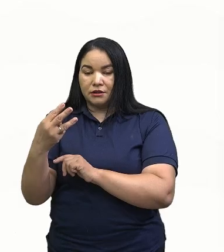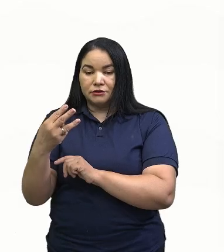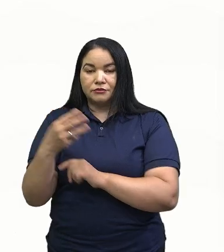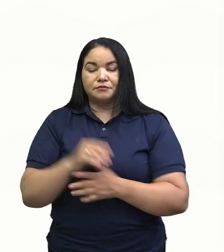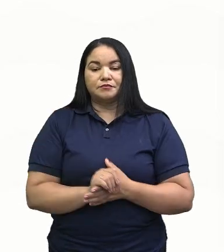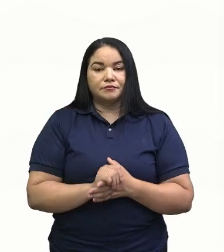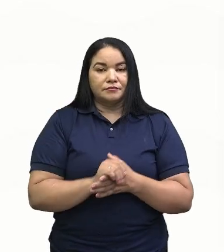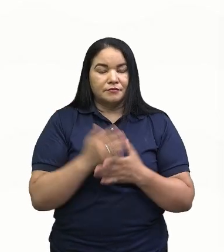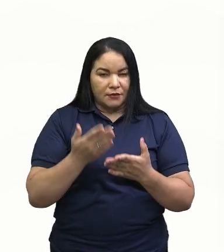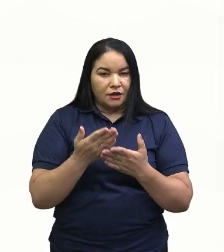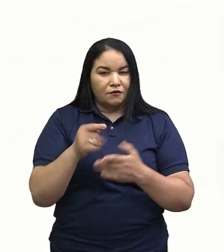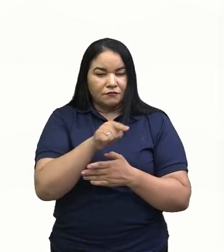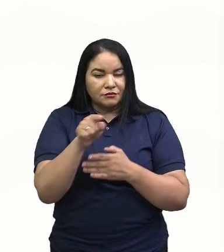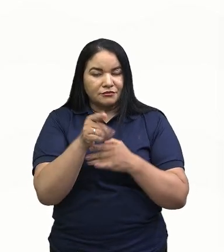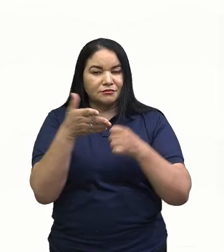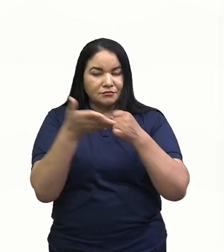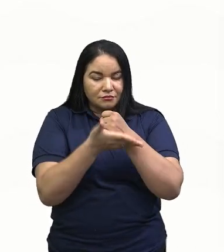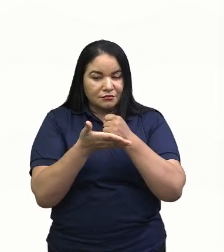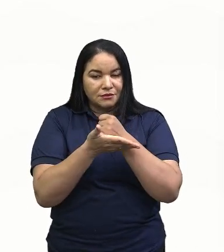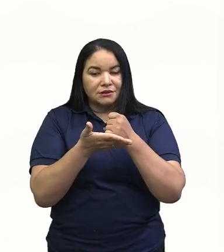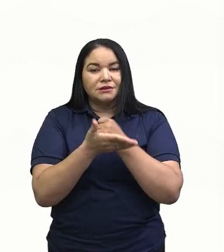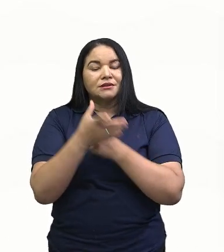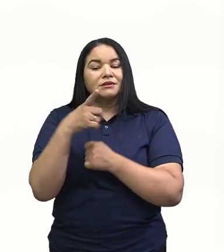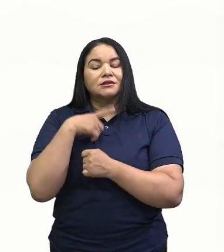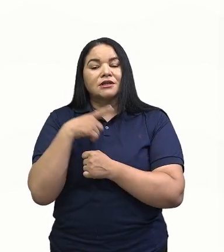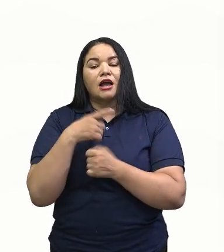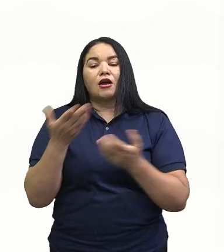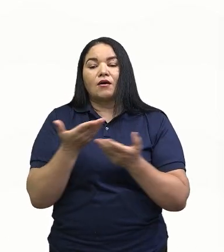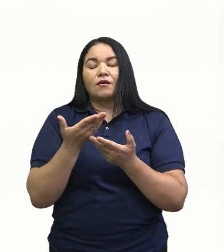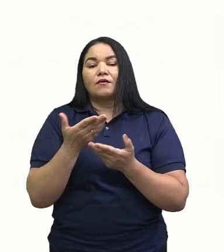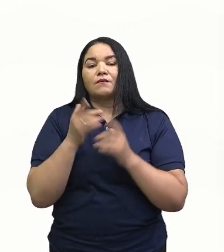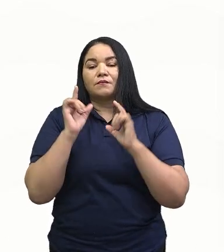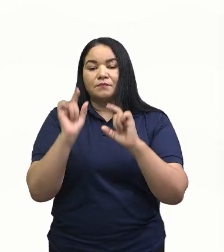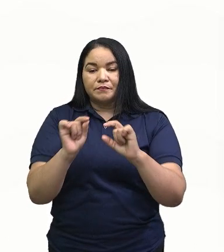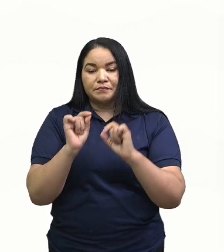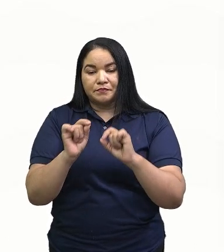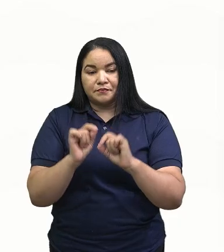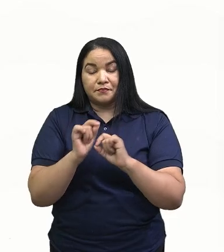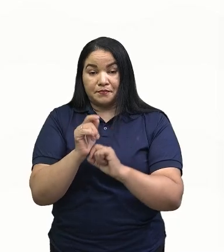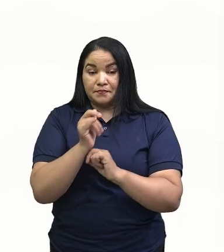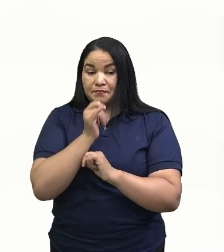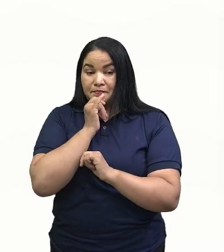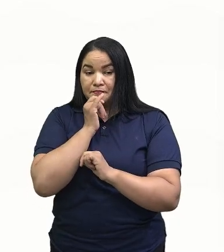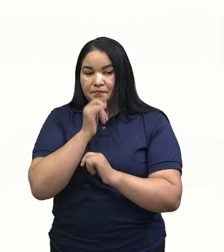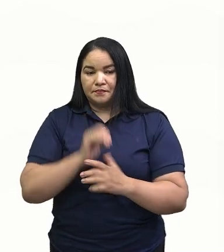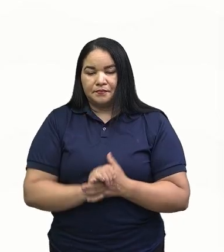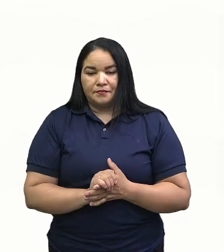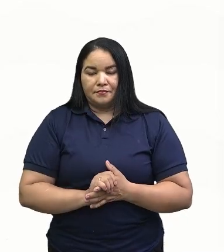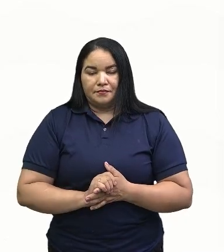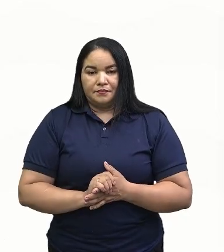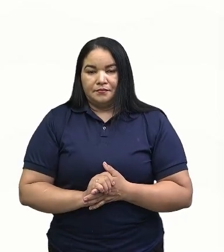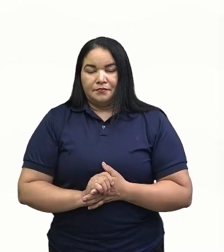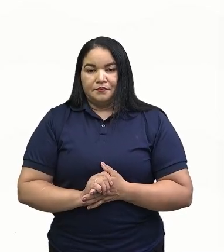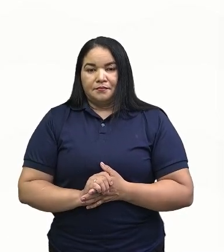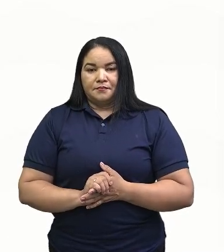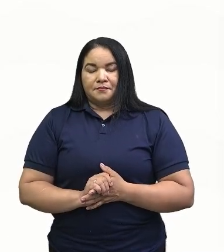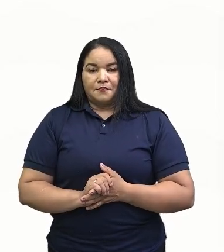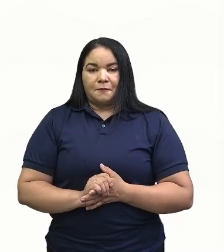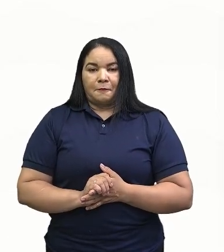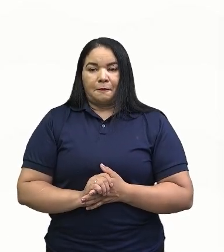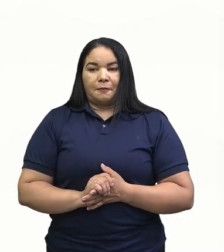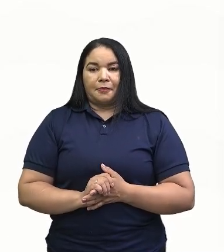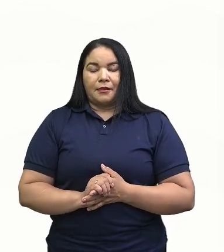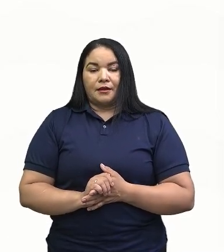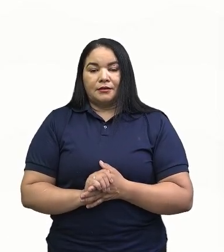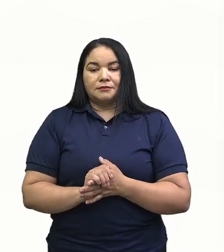273. Aí, com base nisso, nós temos um exemplo para vocês. Olha só.